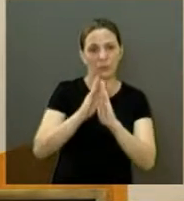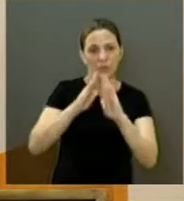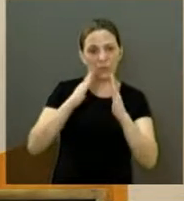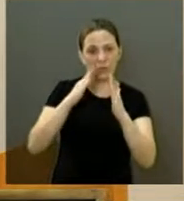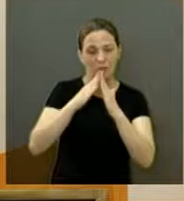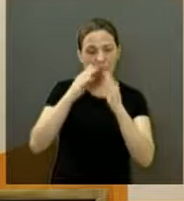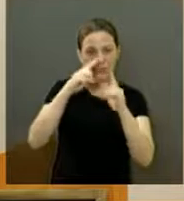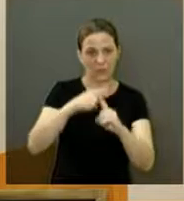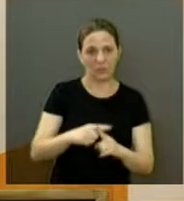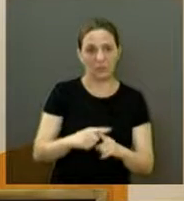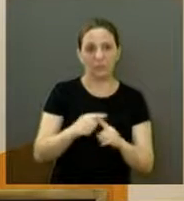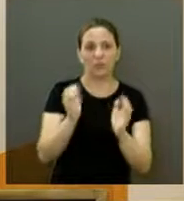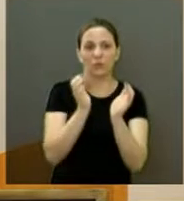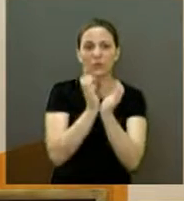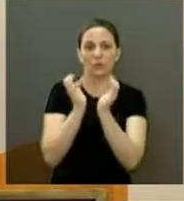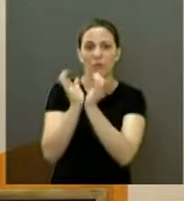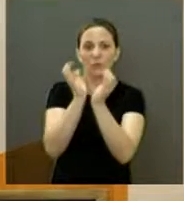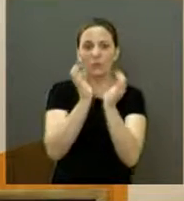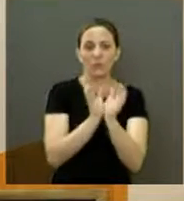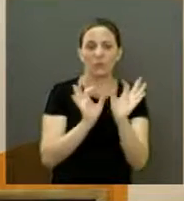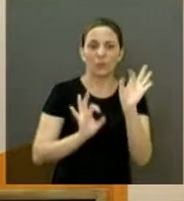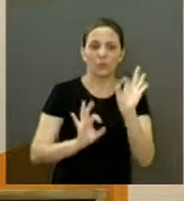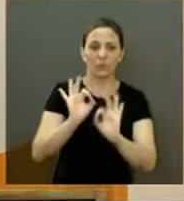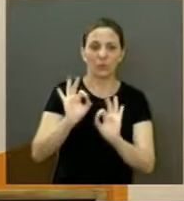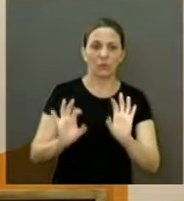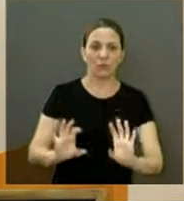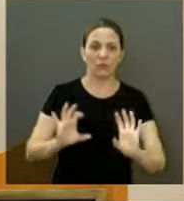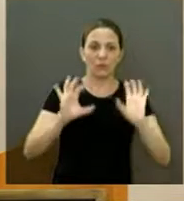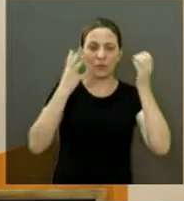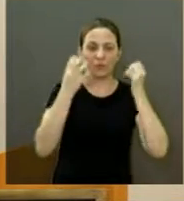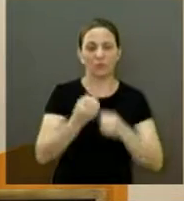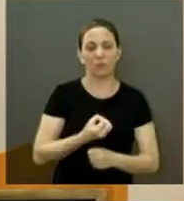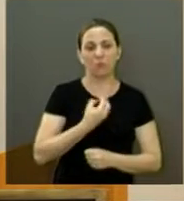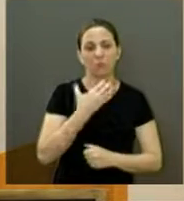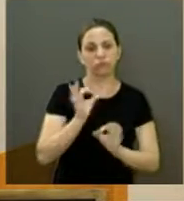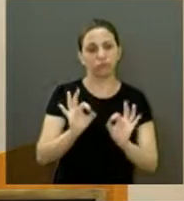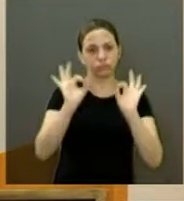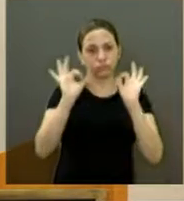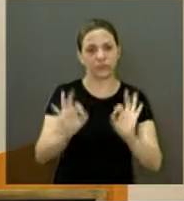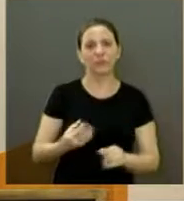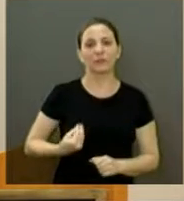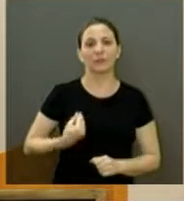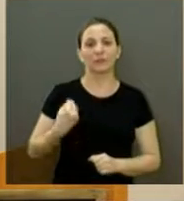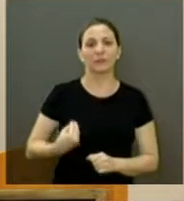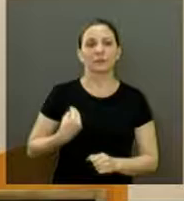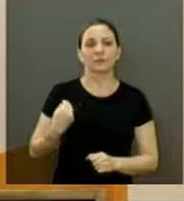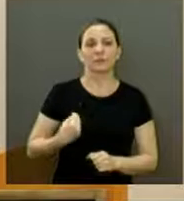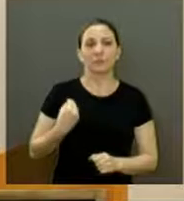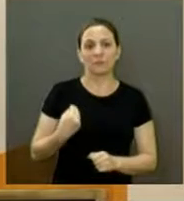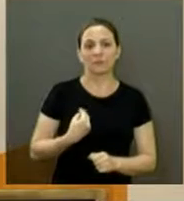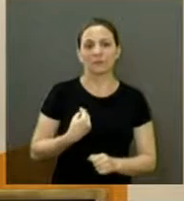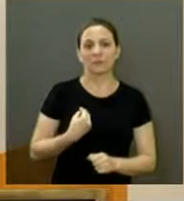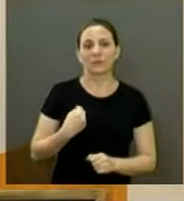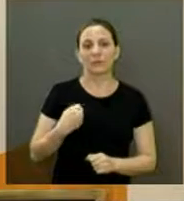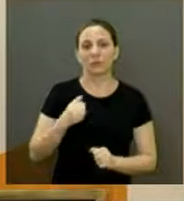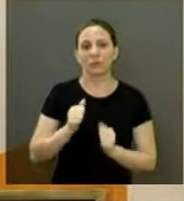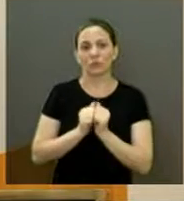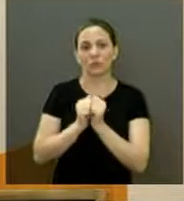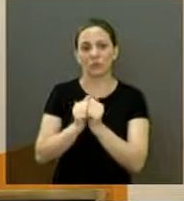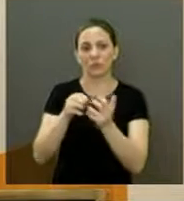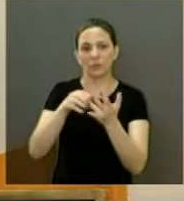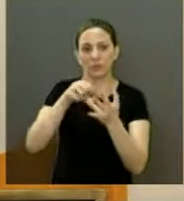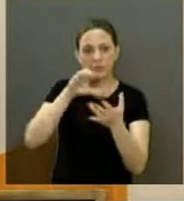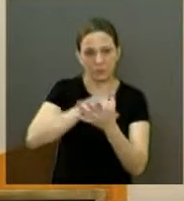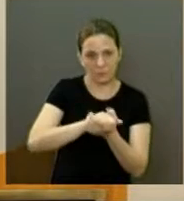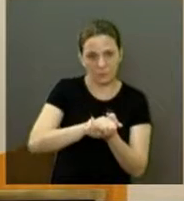os grupos que fizeram a festa foi muito bom foi muito bom participar fei inclusive a esposa mandar um abraço